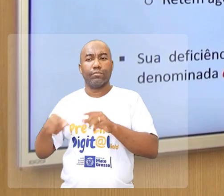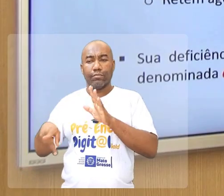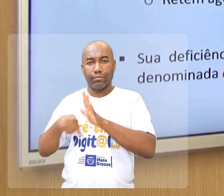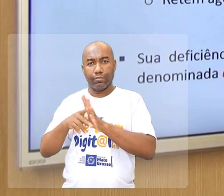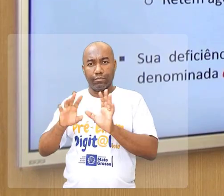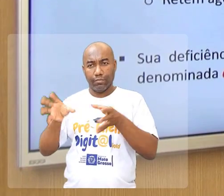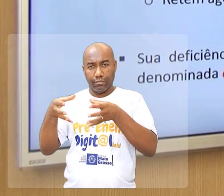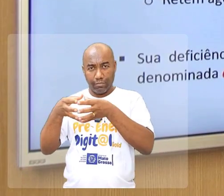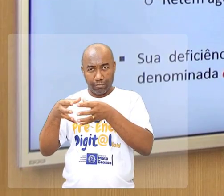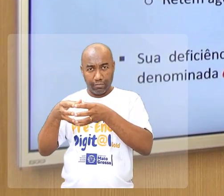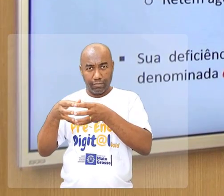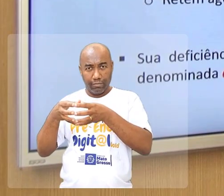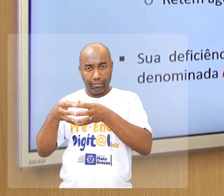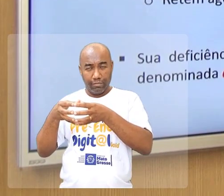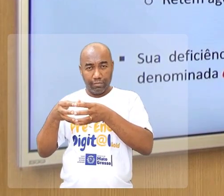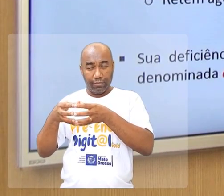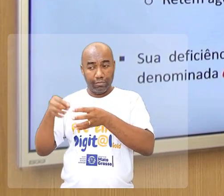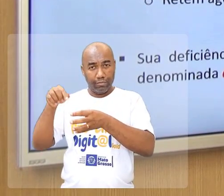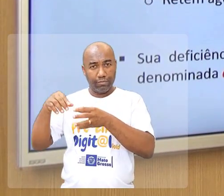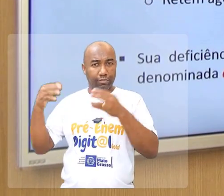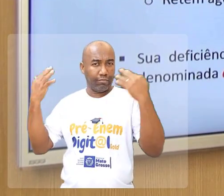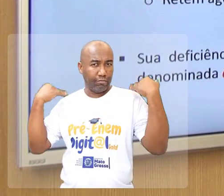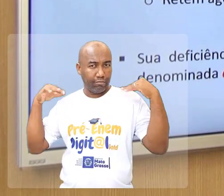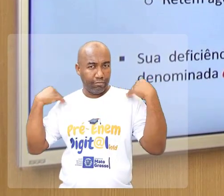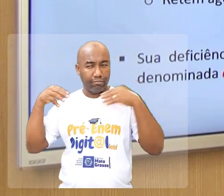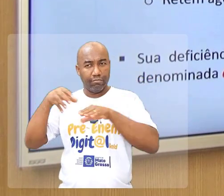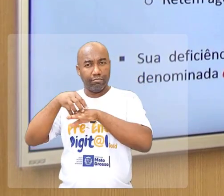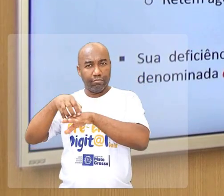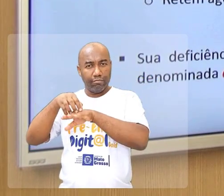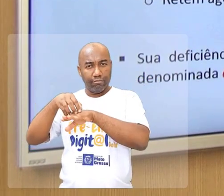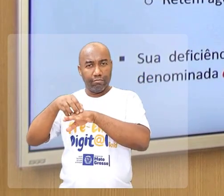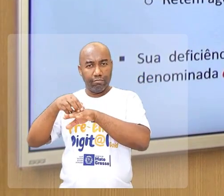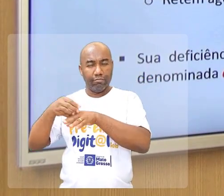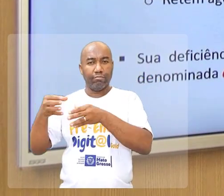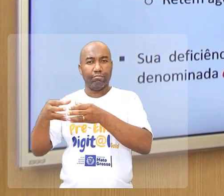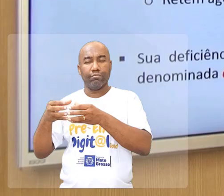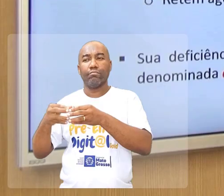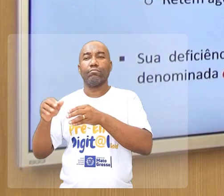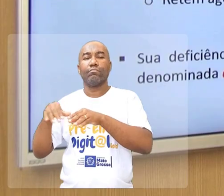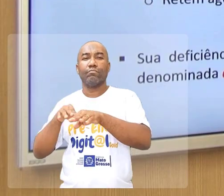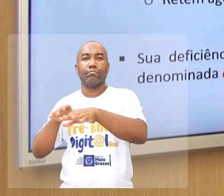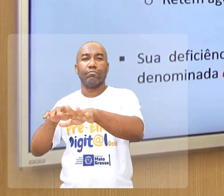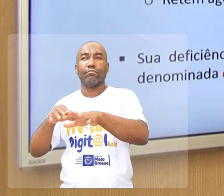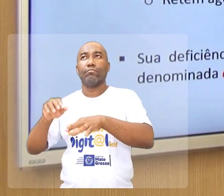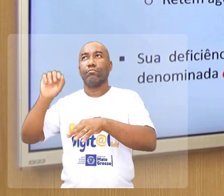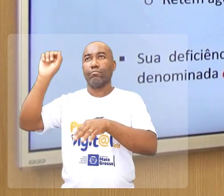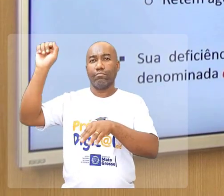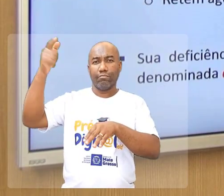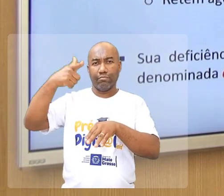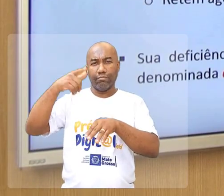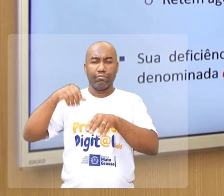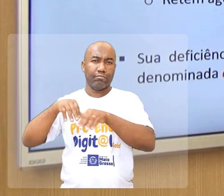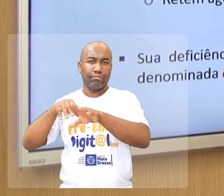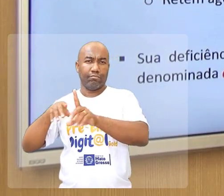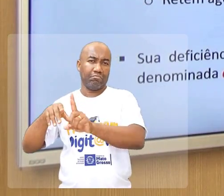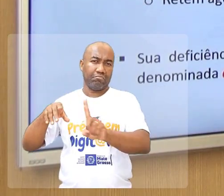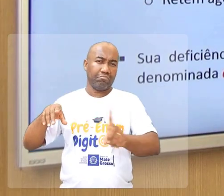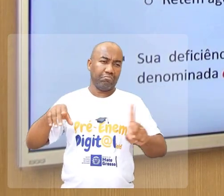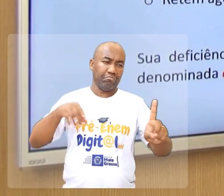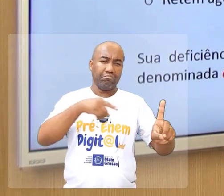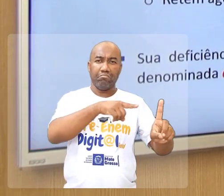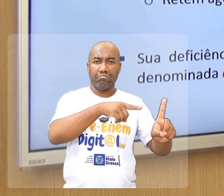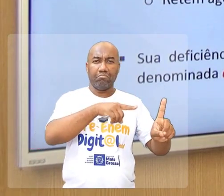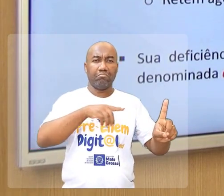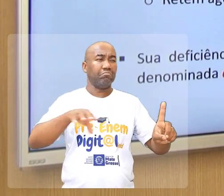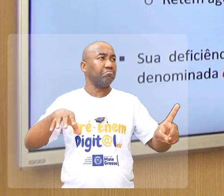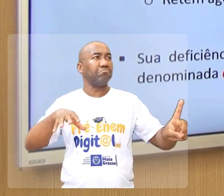de turistas que estava caminhando ao sol se perdeu do seu